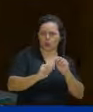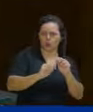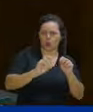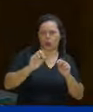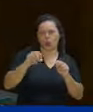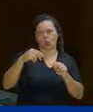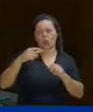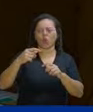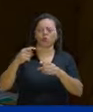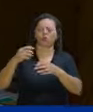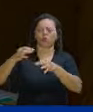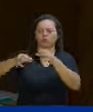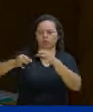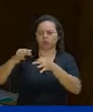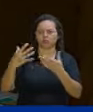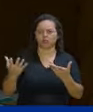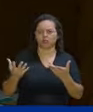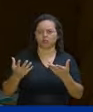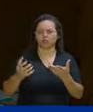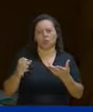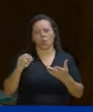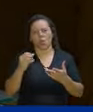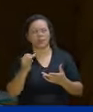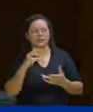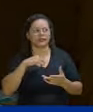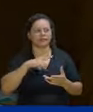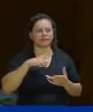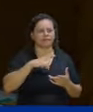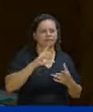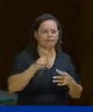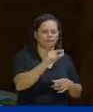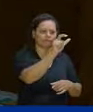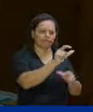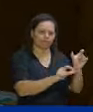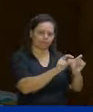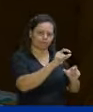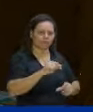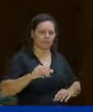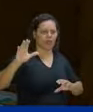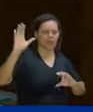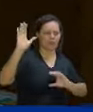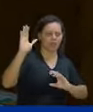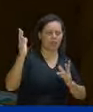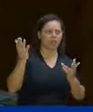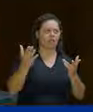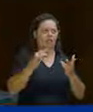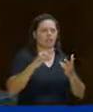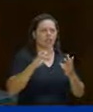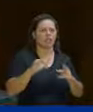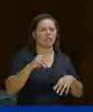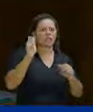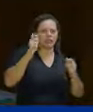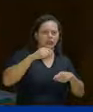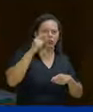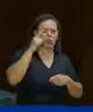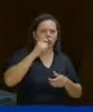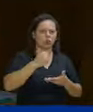partidário, bem como nos litígios que envolvam candidatos do partido, eleitos ou não,